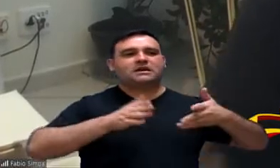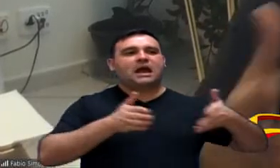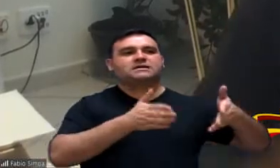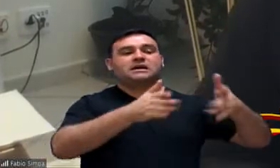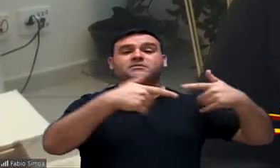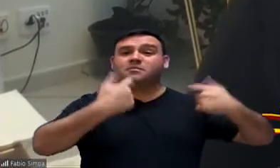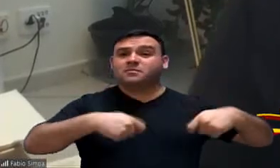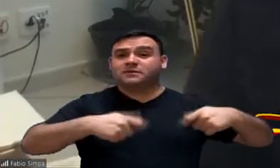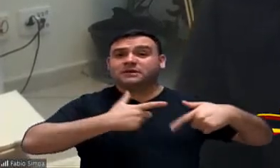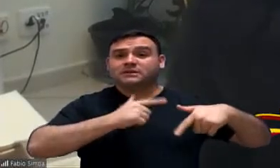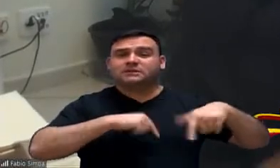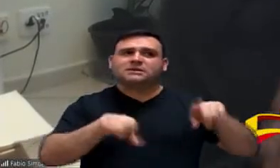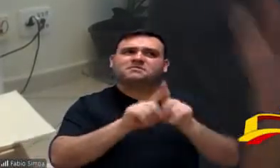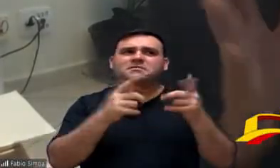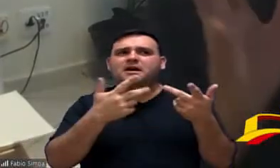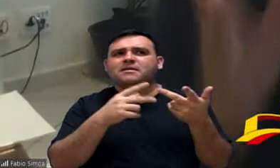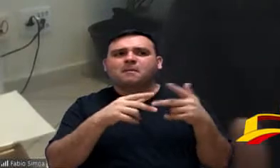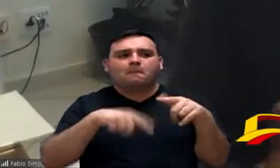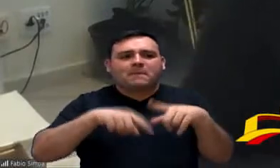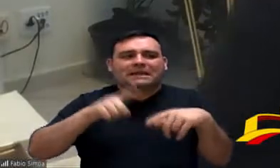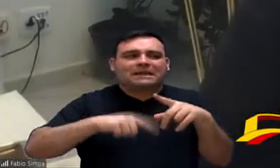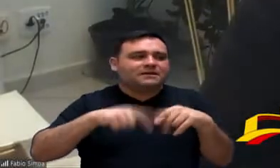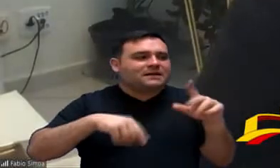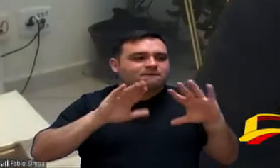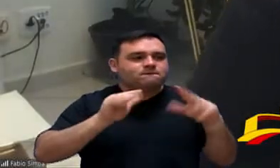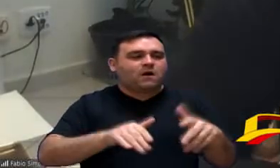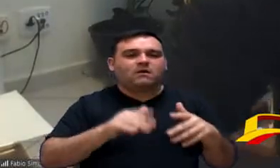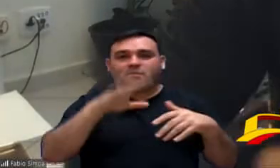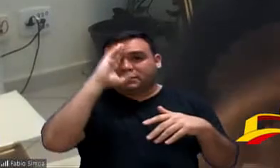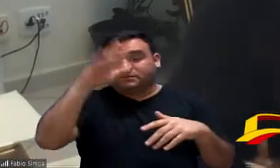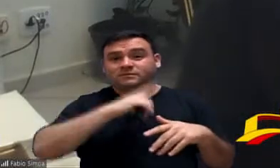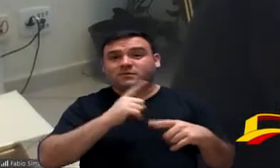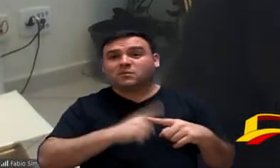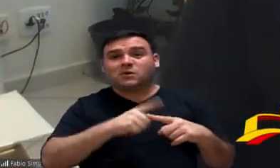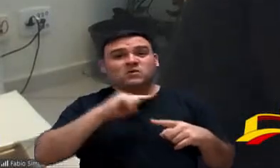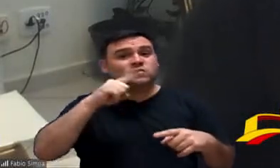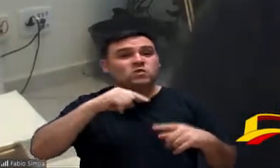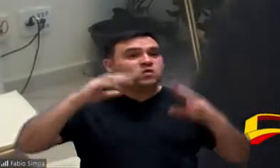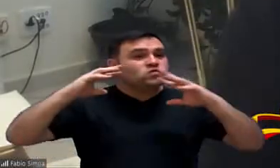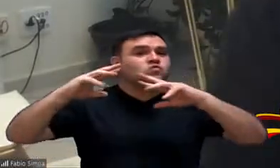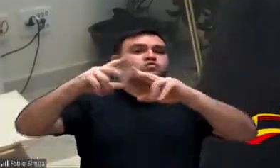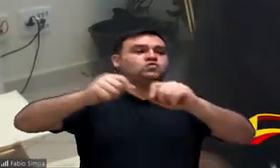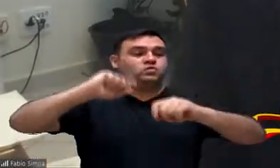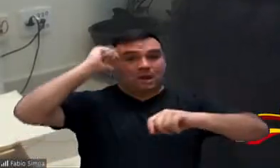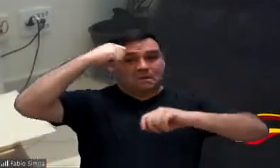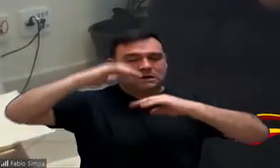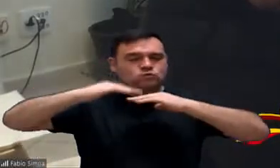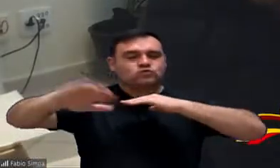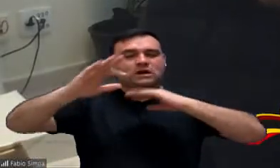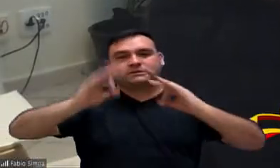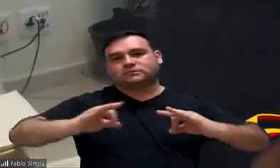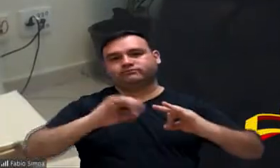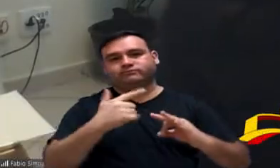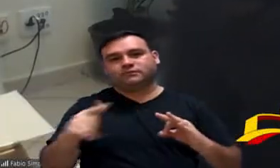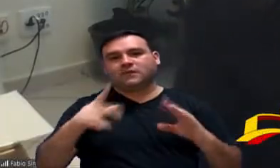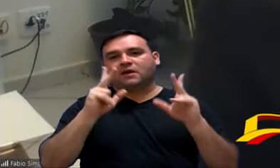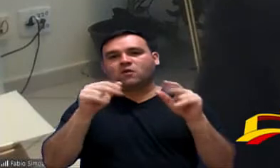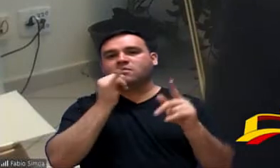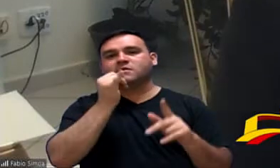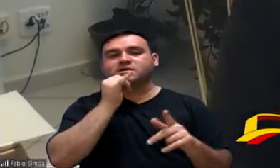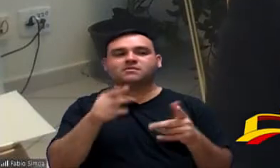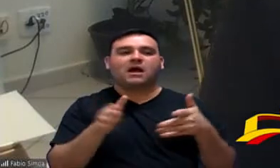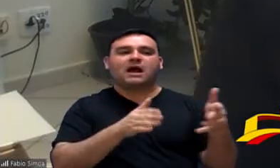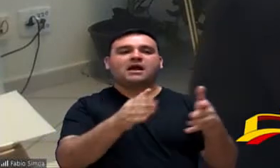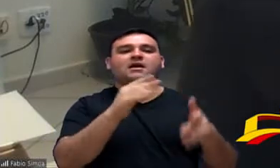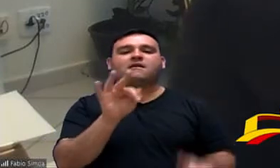necessita de um tipo de material específico. A gente sabe que não dá para asfaltar todas essas ruas, como específica, né, Vitão? Essa